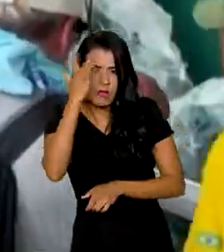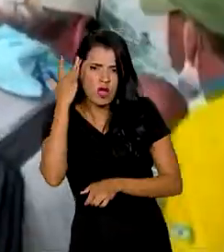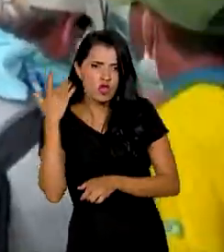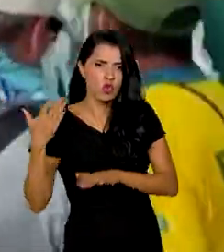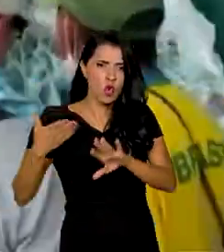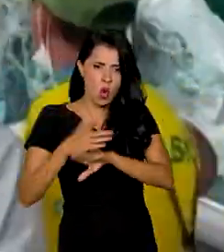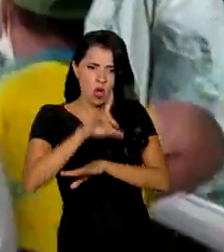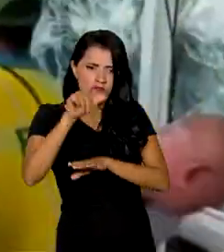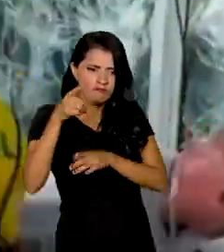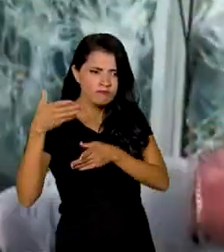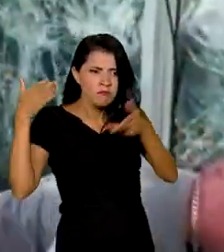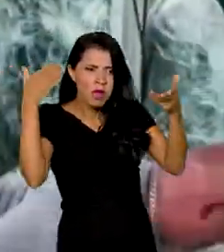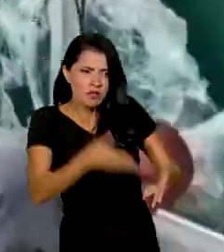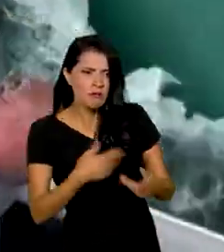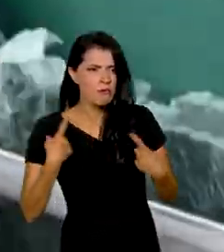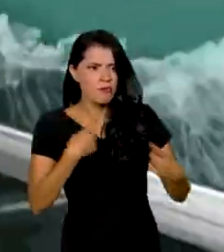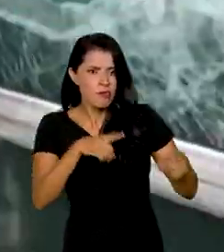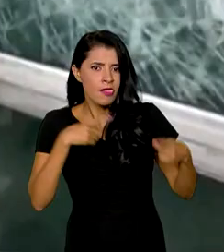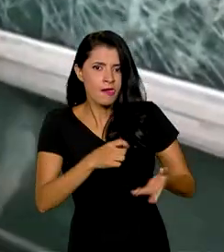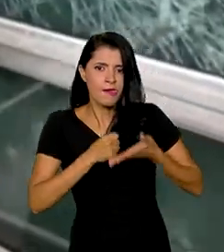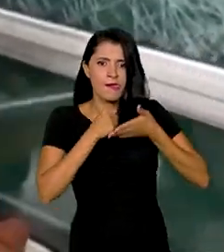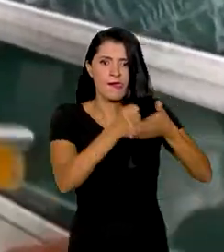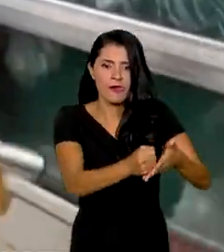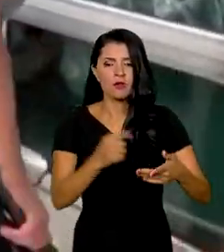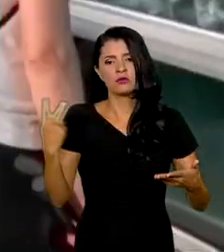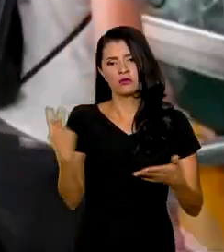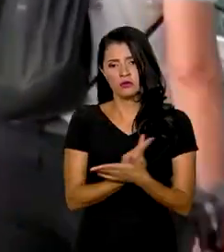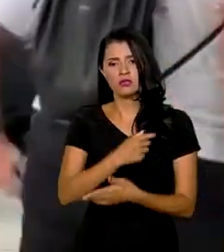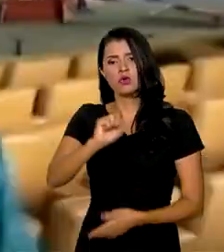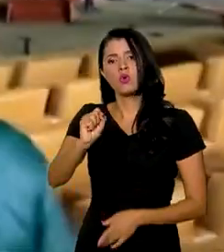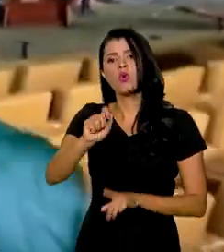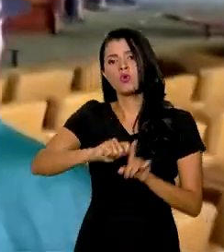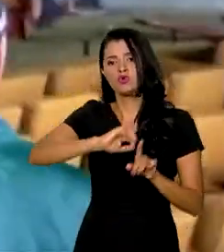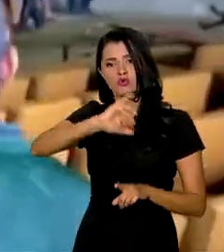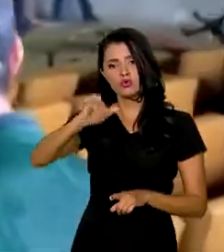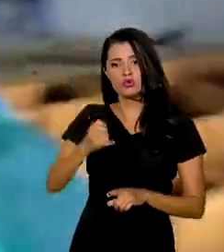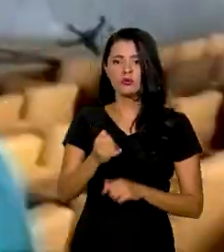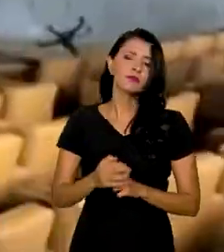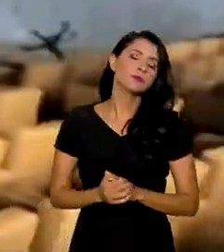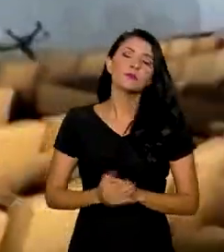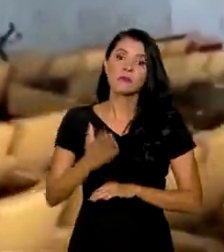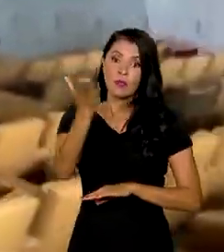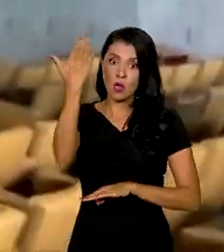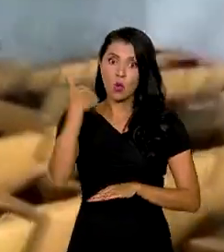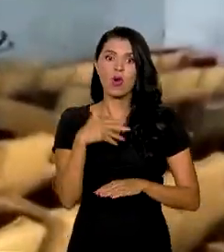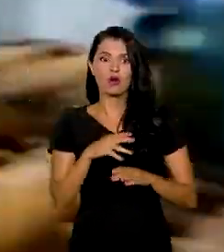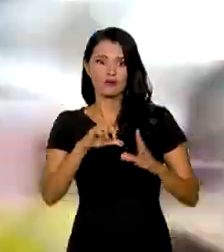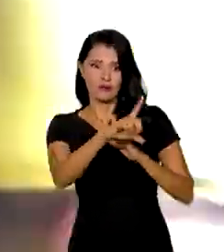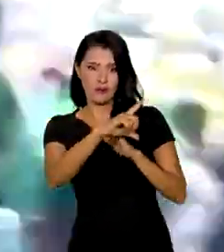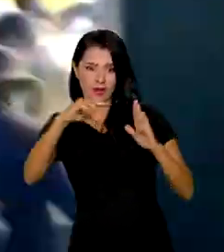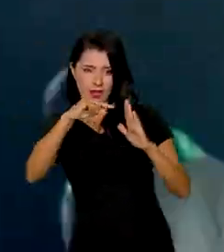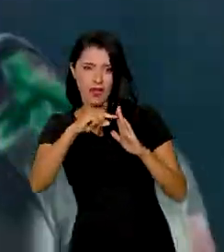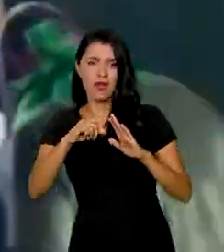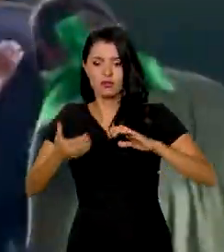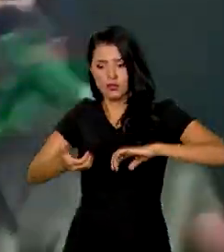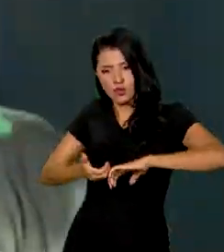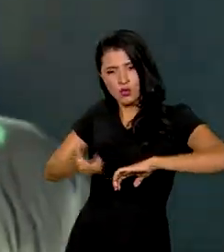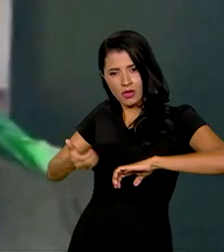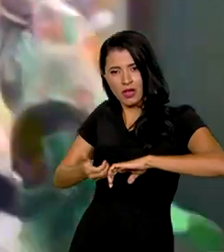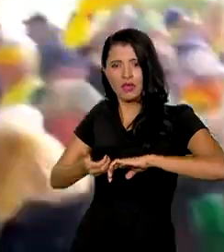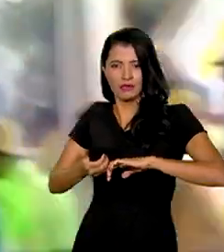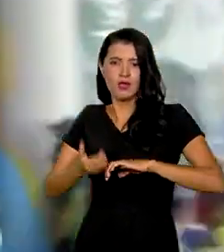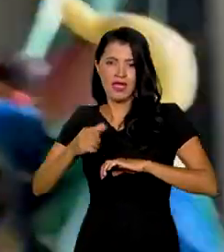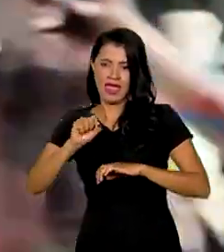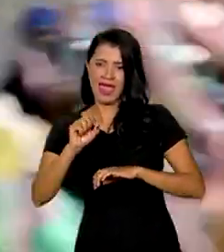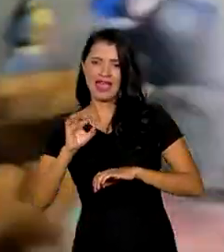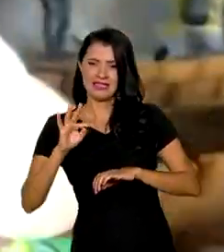incitaram participaram e apoiaram os fatos ocorridos em 8 de janeiro quando o Palácio do Planalto o Congresso Nacional e o